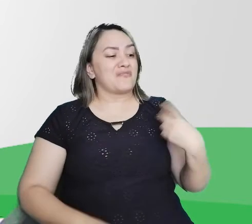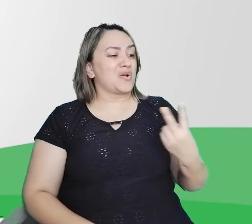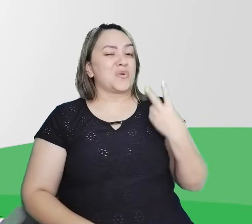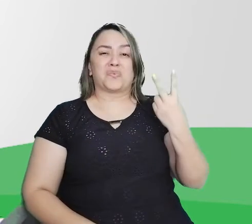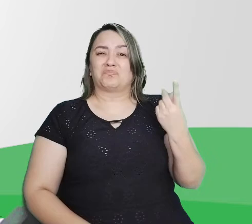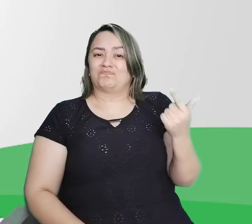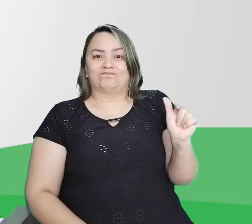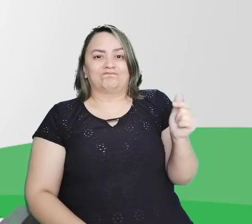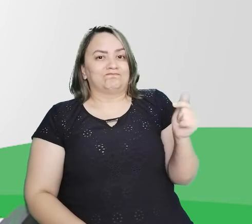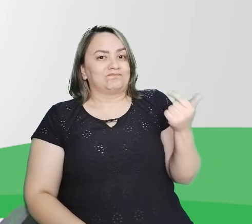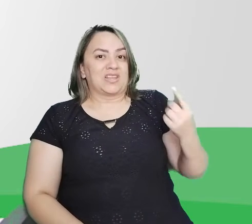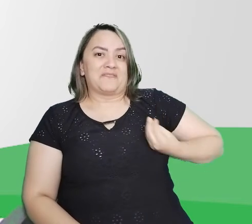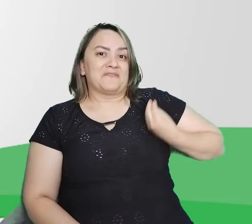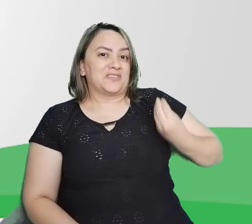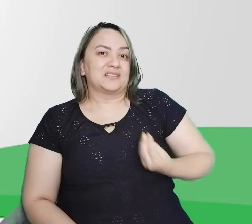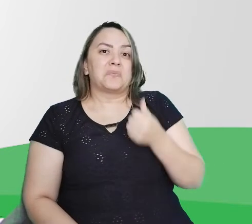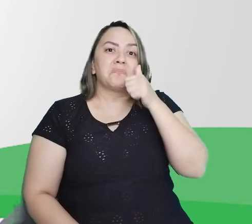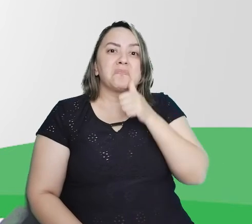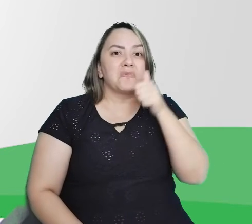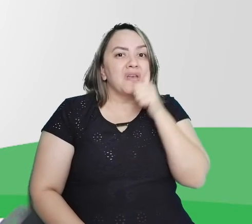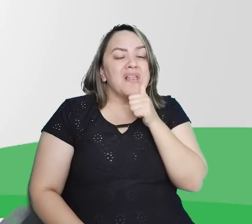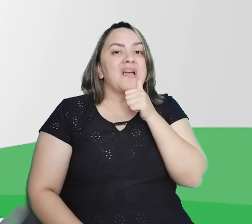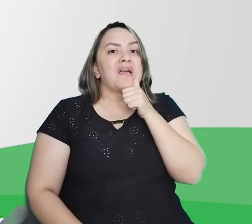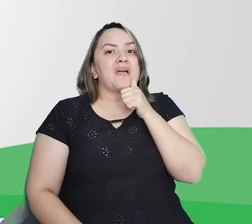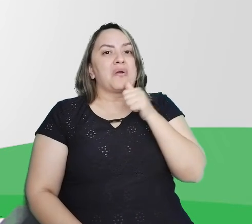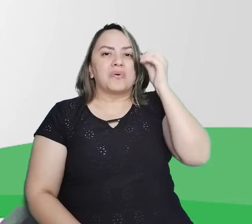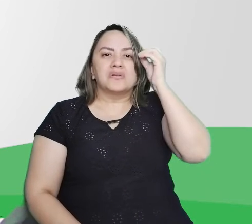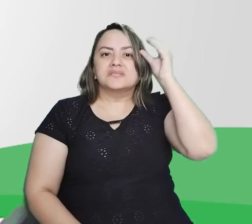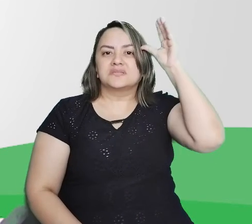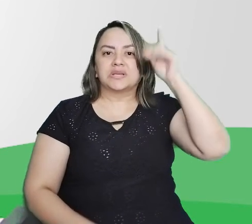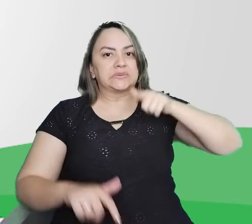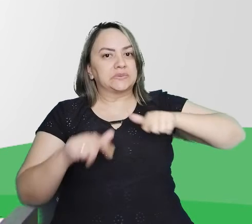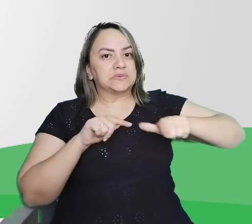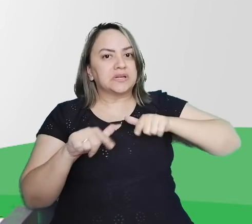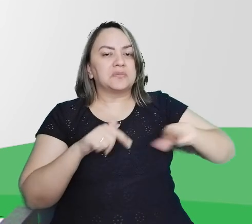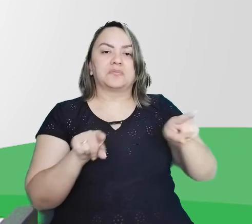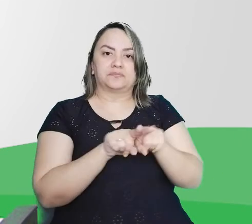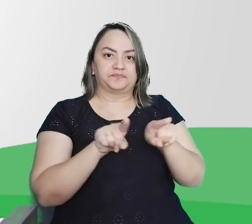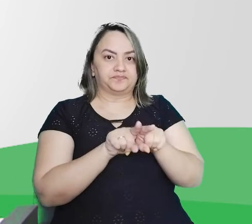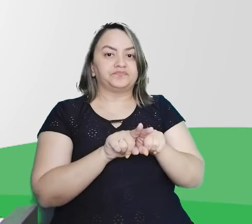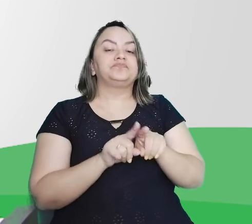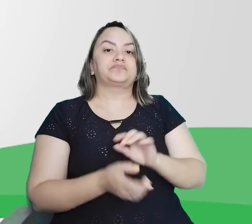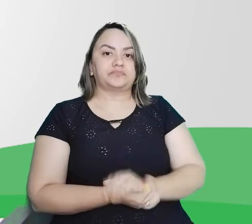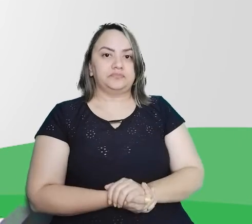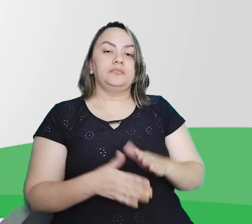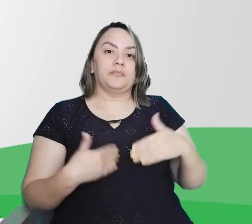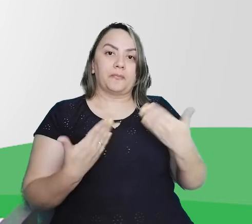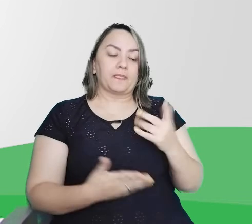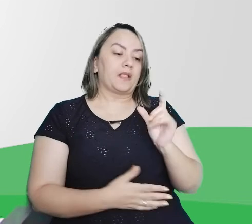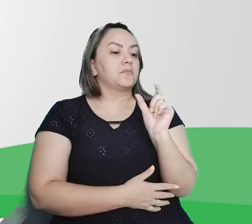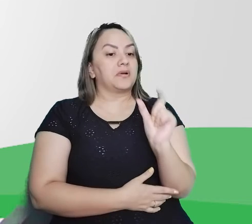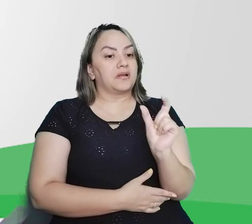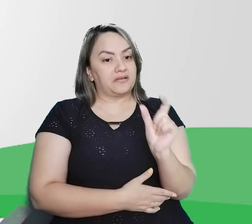seus conhecimentos e do seu trabalho. Uma palavra que significava afetividade e solidariedade entre mulheres